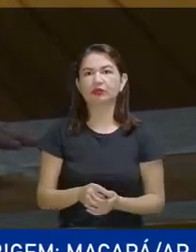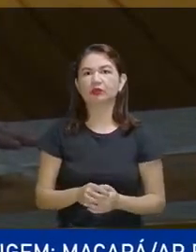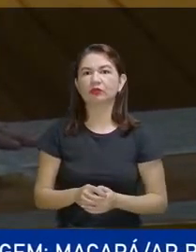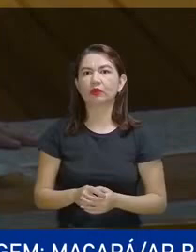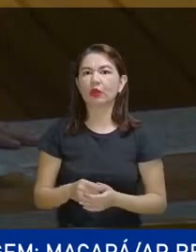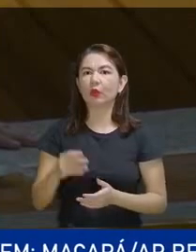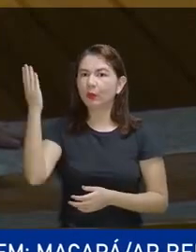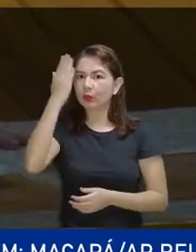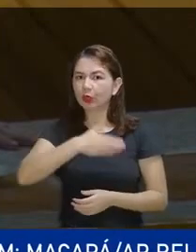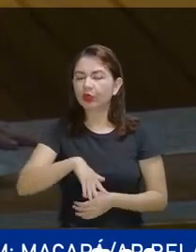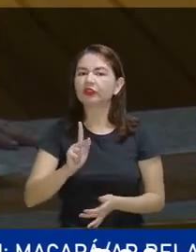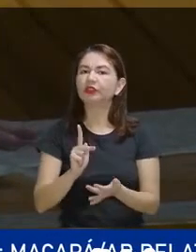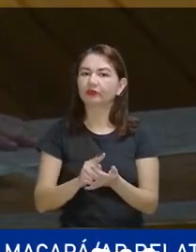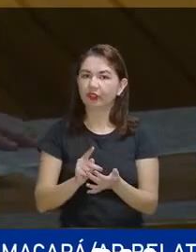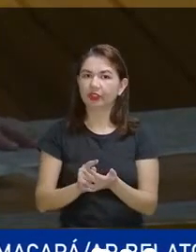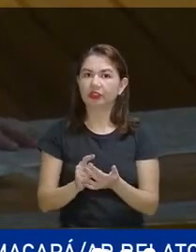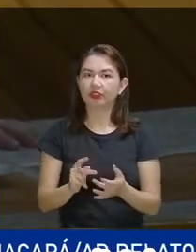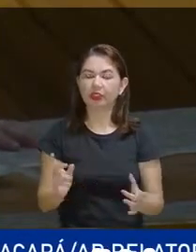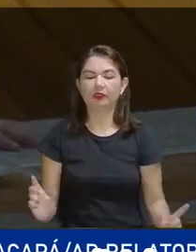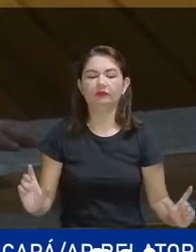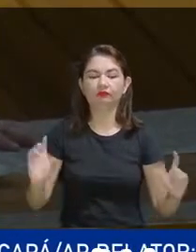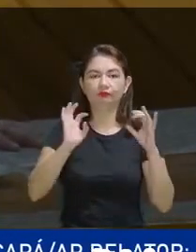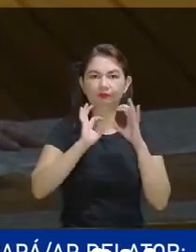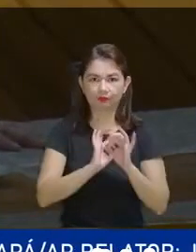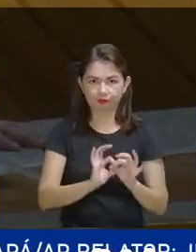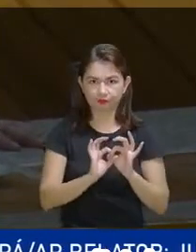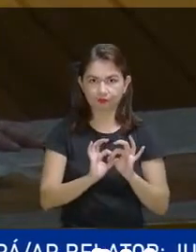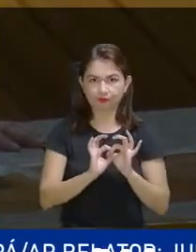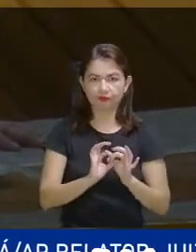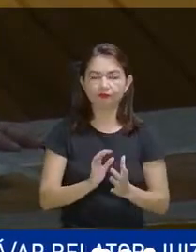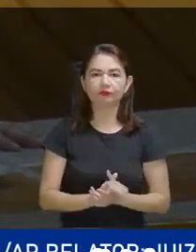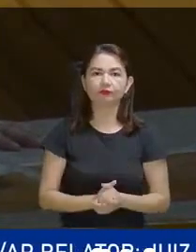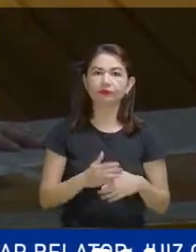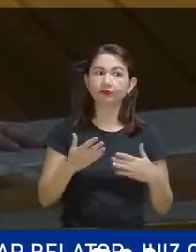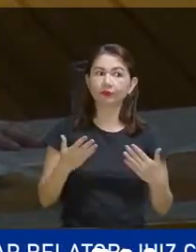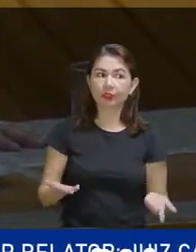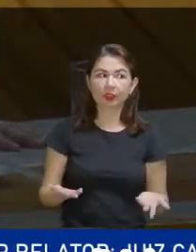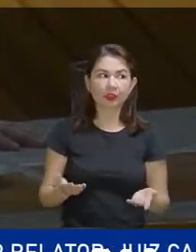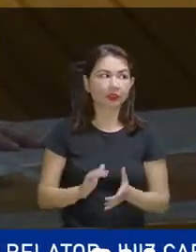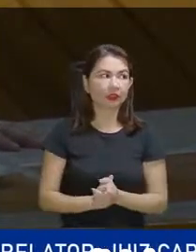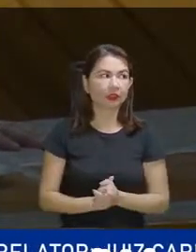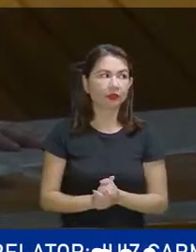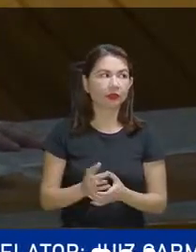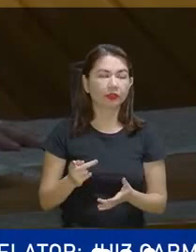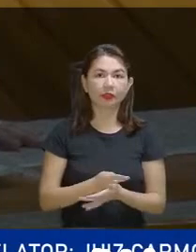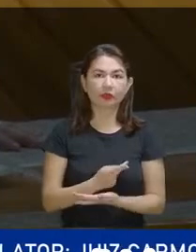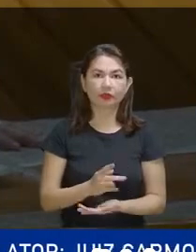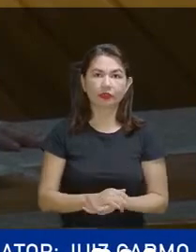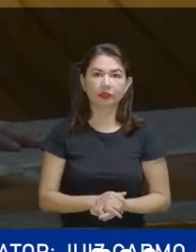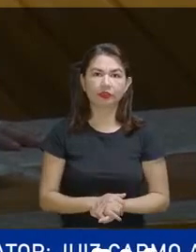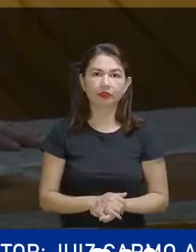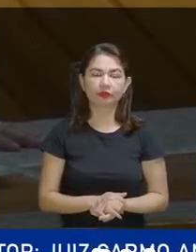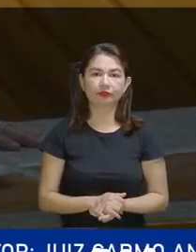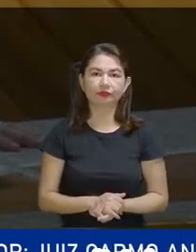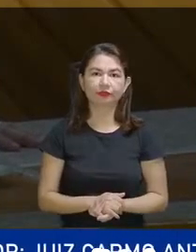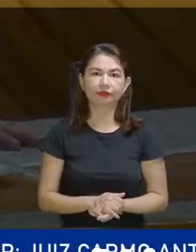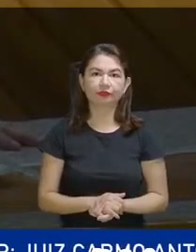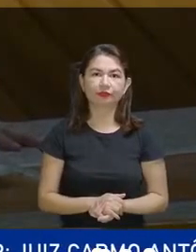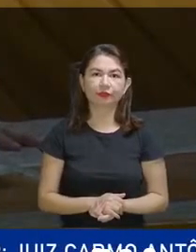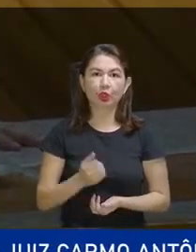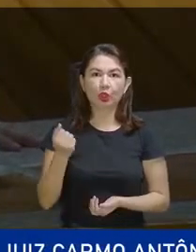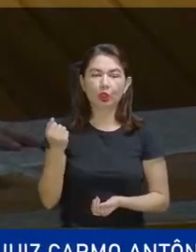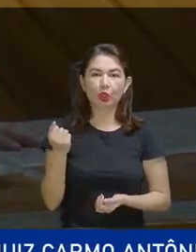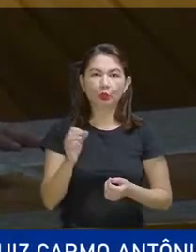provas idôneas. E aqui, no caso, aquilo que foi aferido por ocasião da